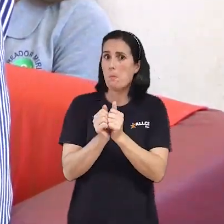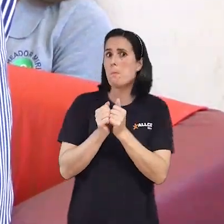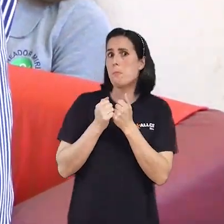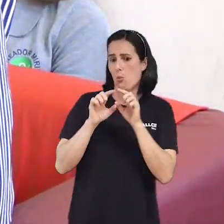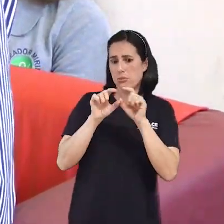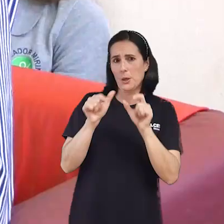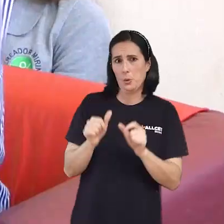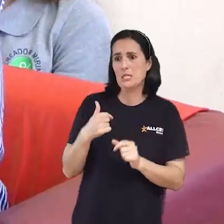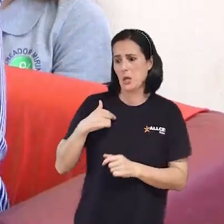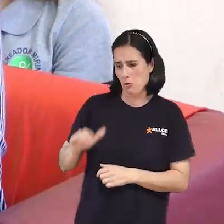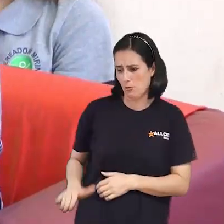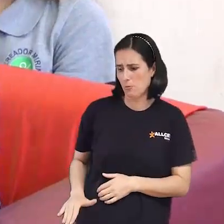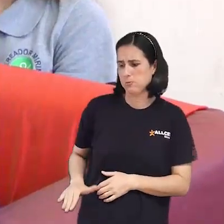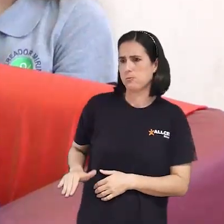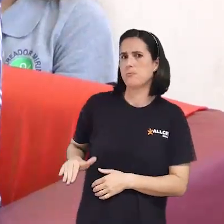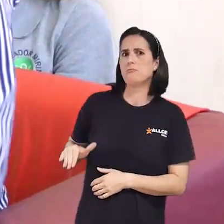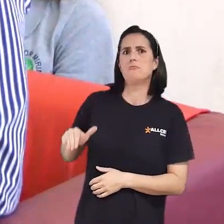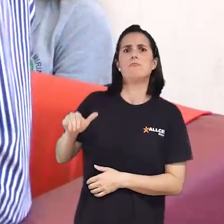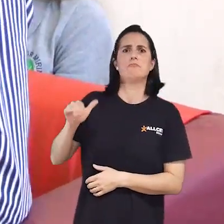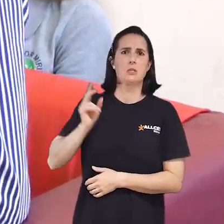muita coisa, assim,